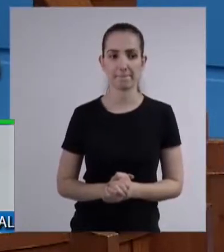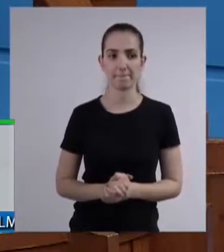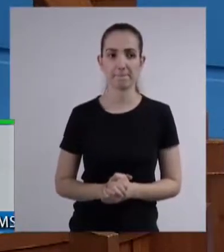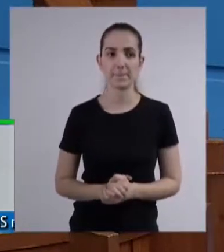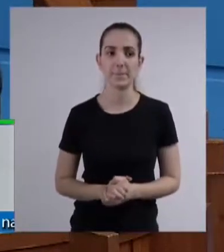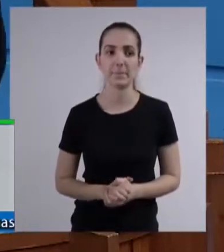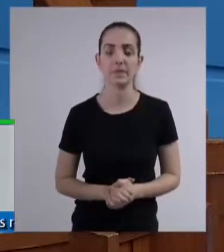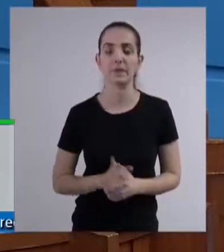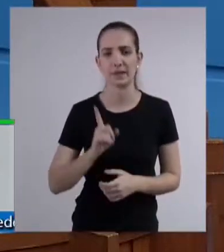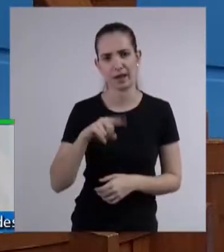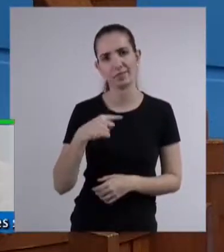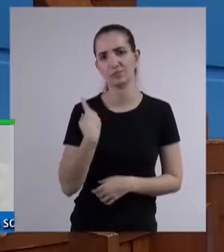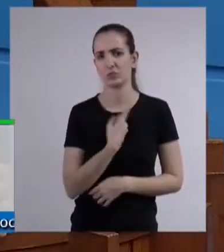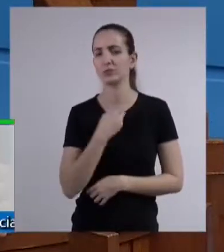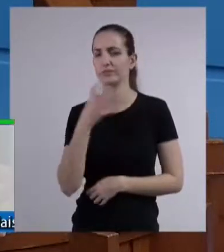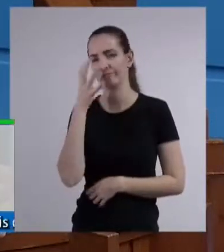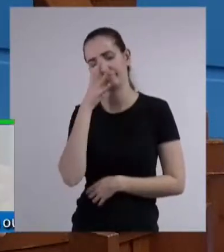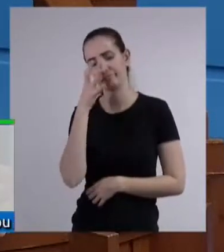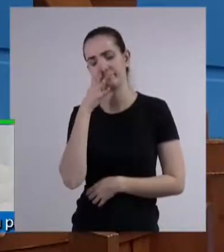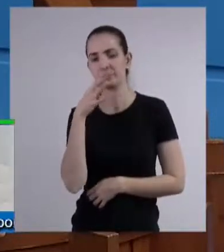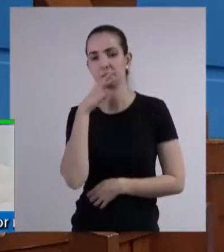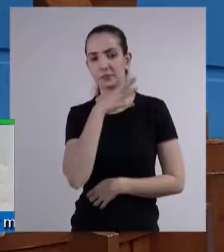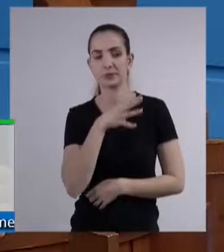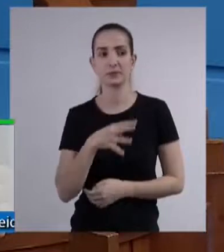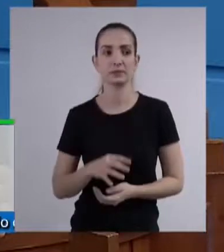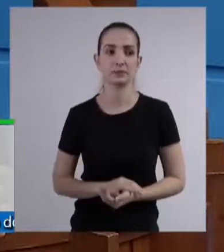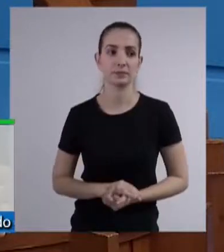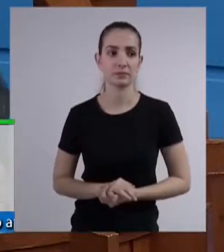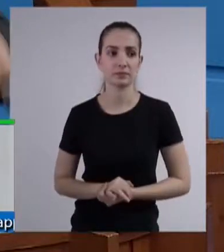É tão interessante isso,